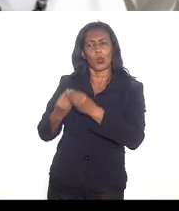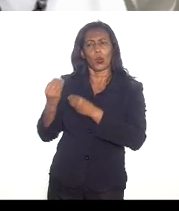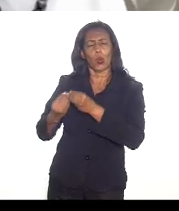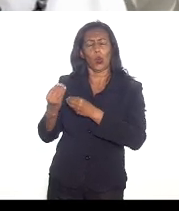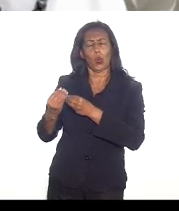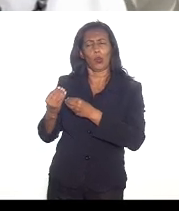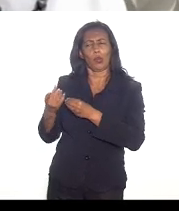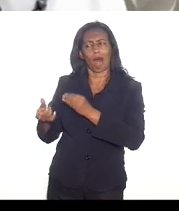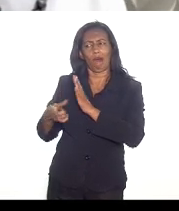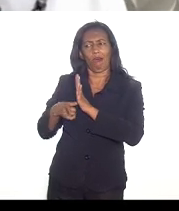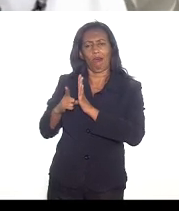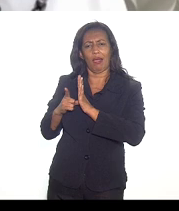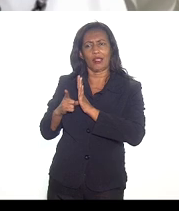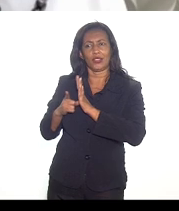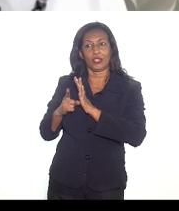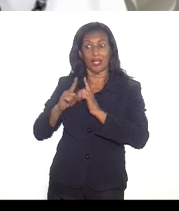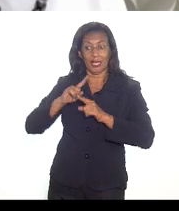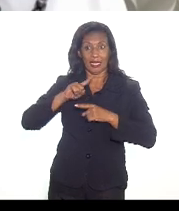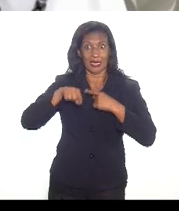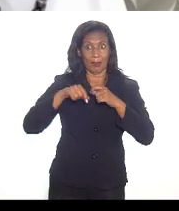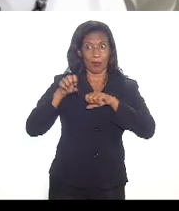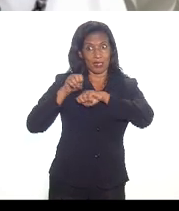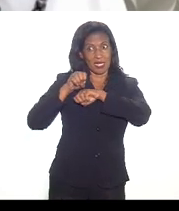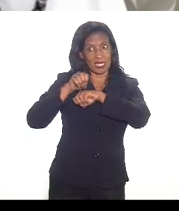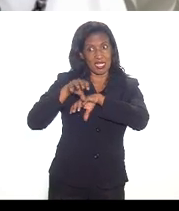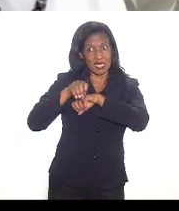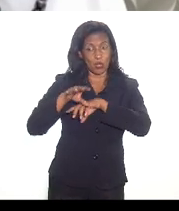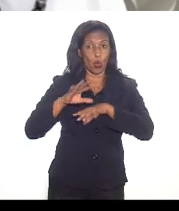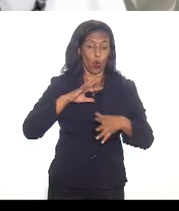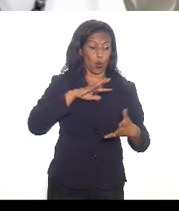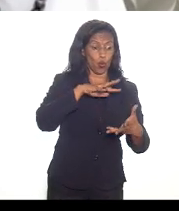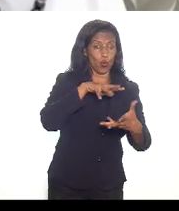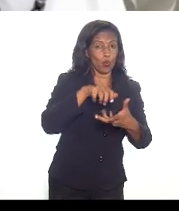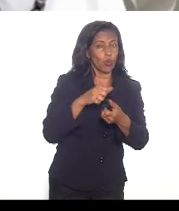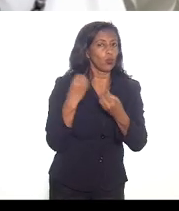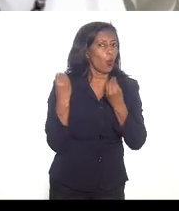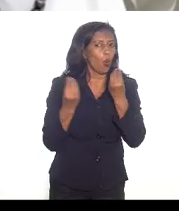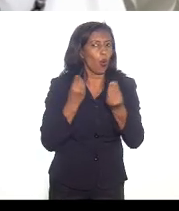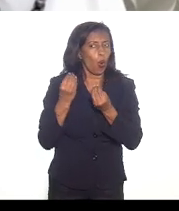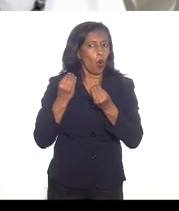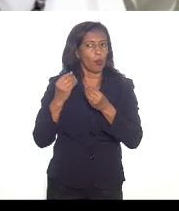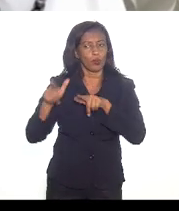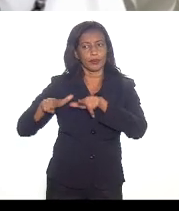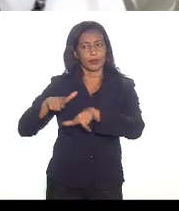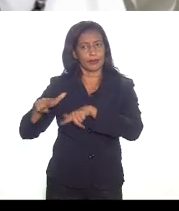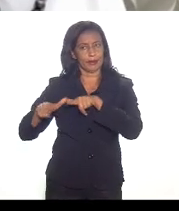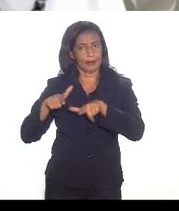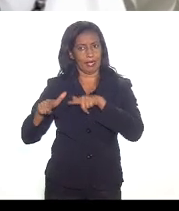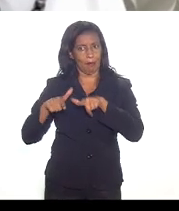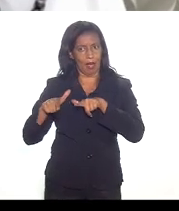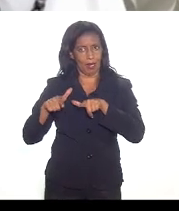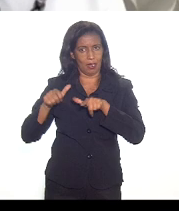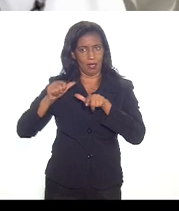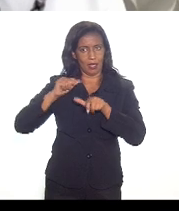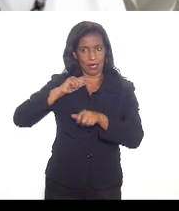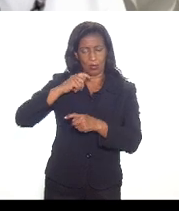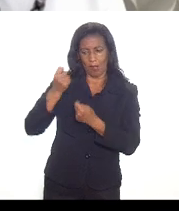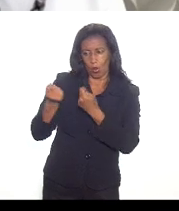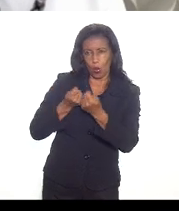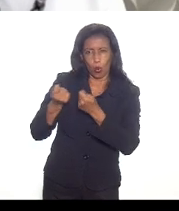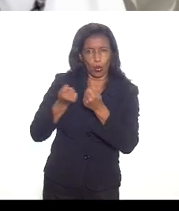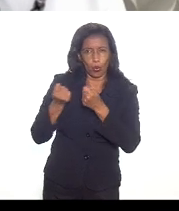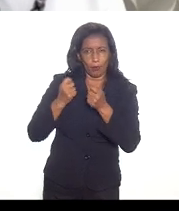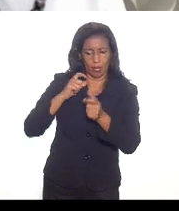base... Aliás, o discurso dele foi maravilhoso. Na logística de infraestrutura,